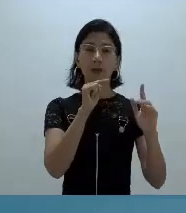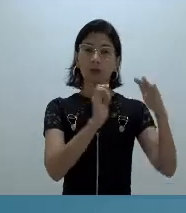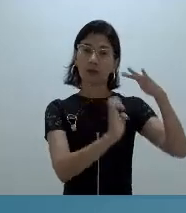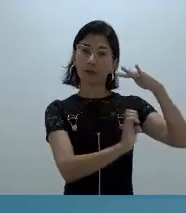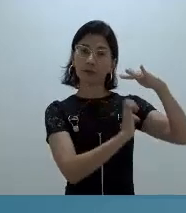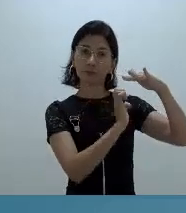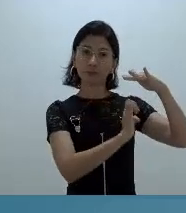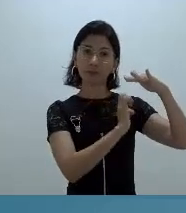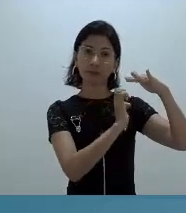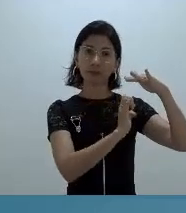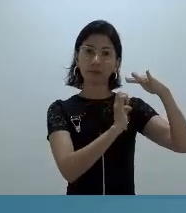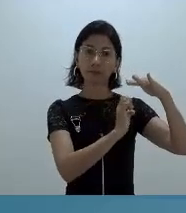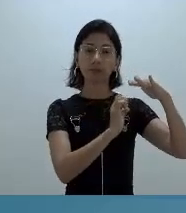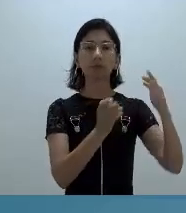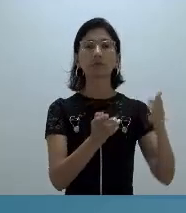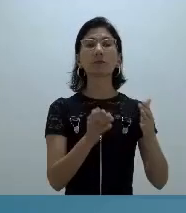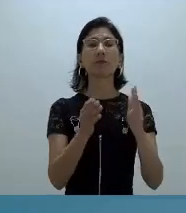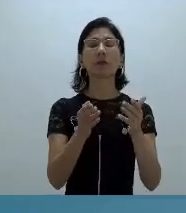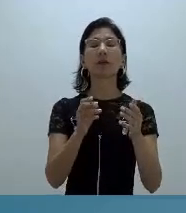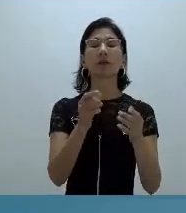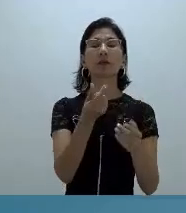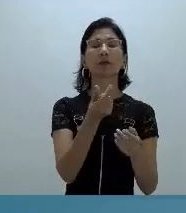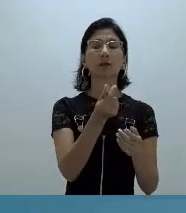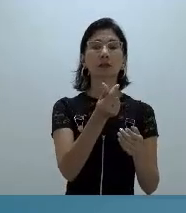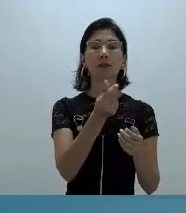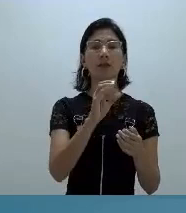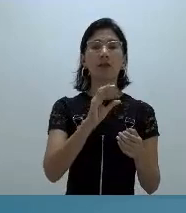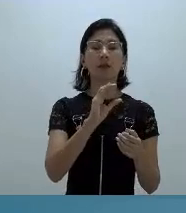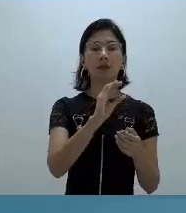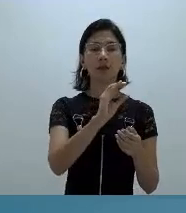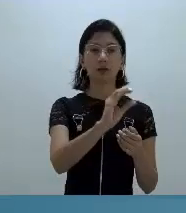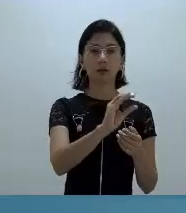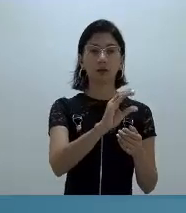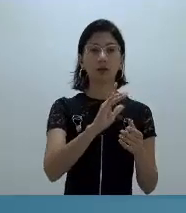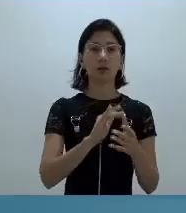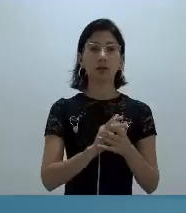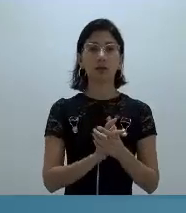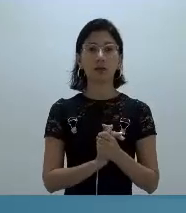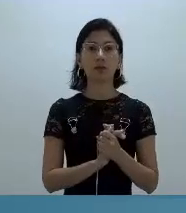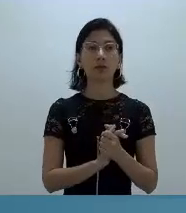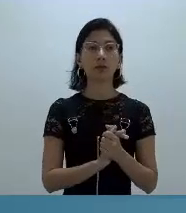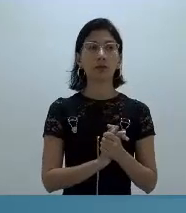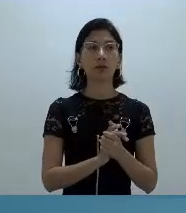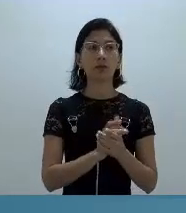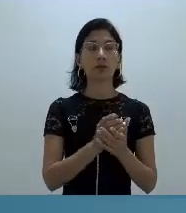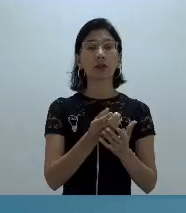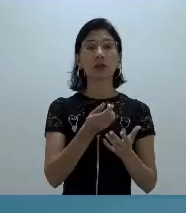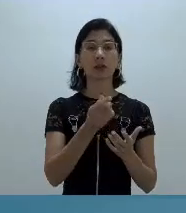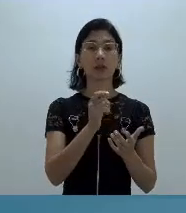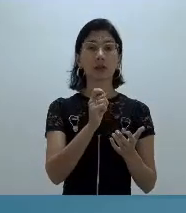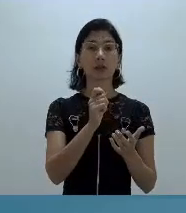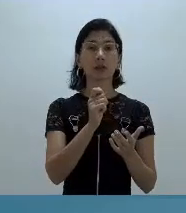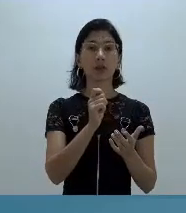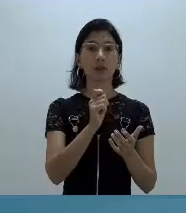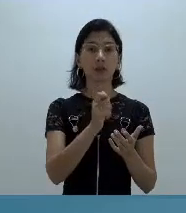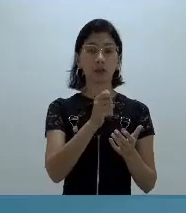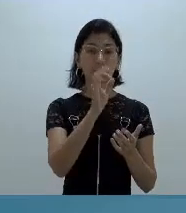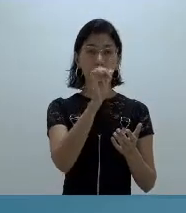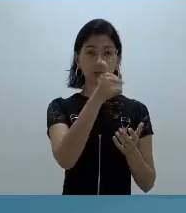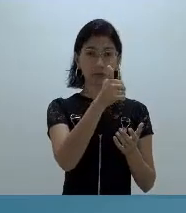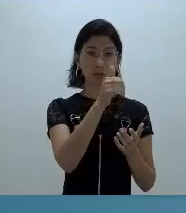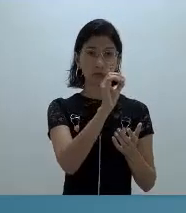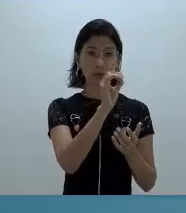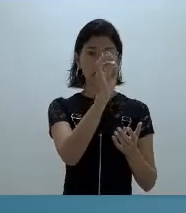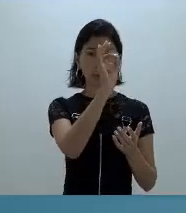que conduziu o acolhimento parcial e acusação para efeito, reconhecimento, que a multa no percentual, de 10%,